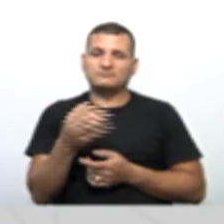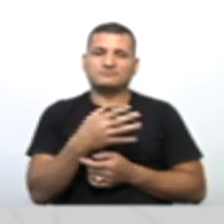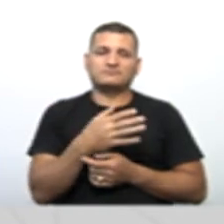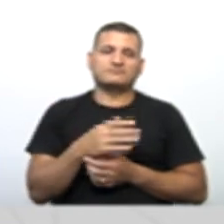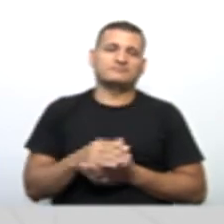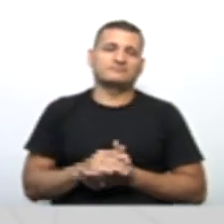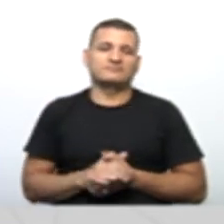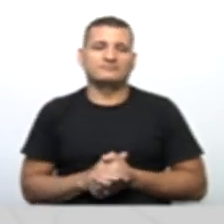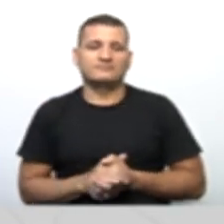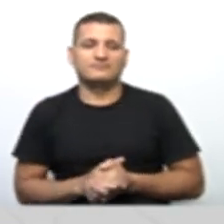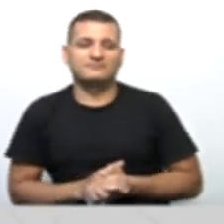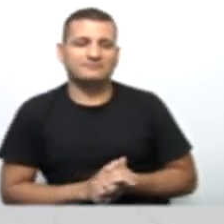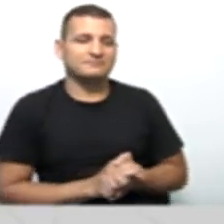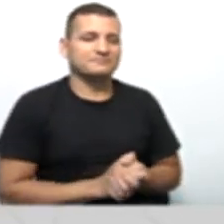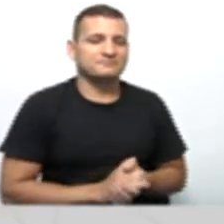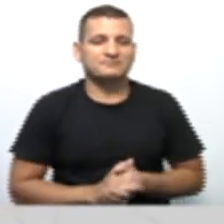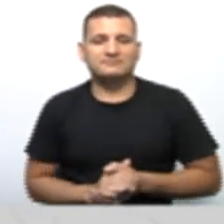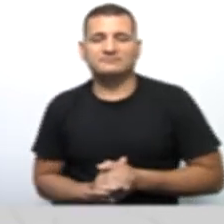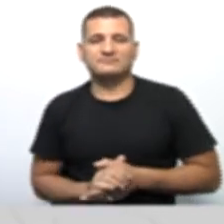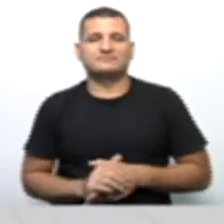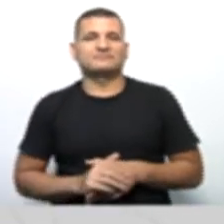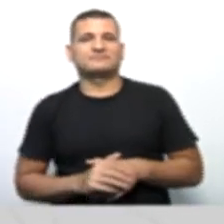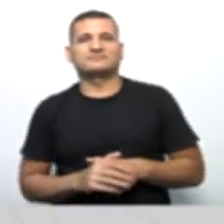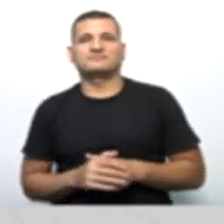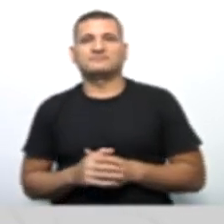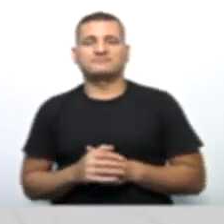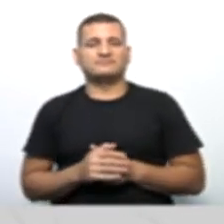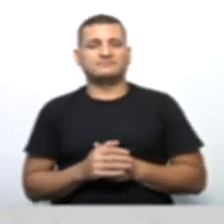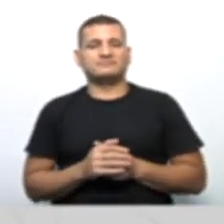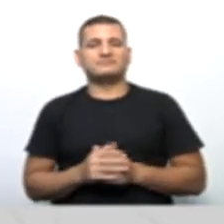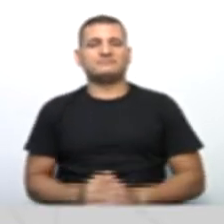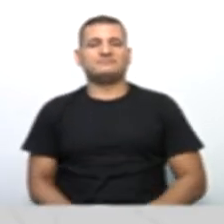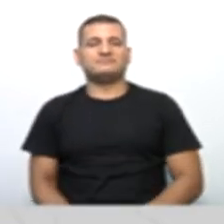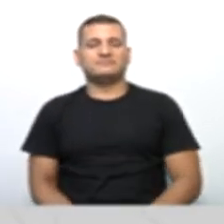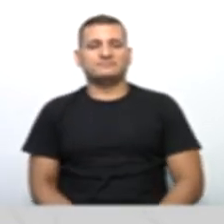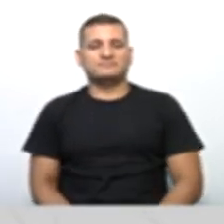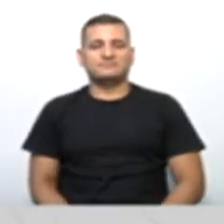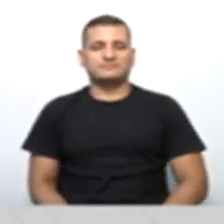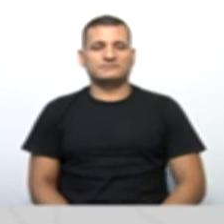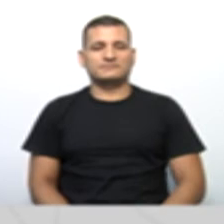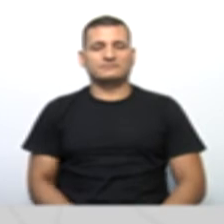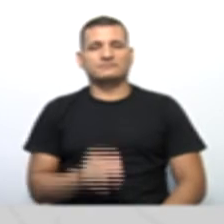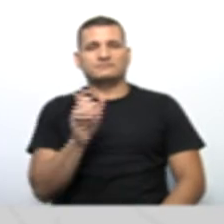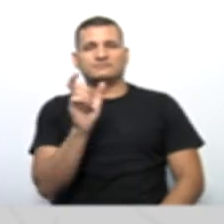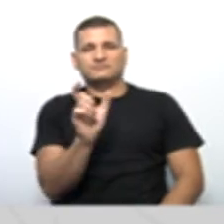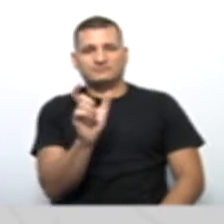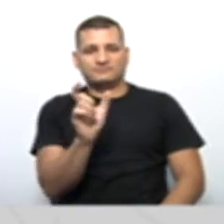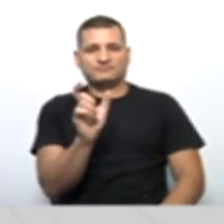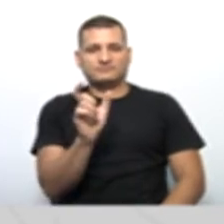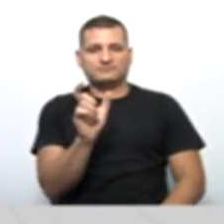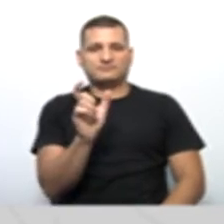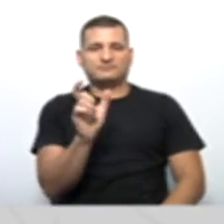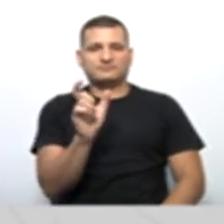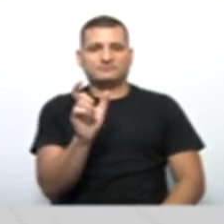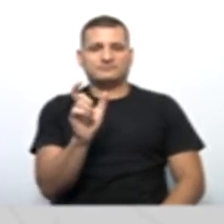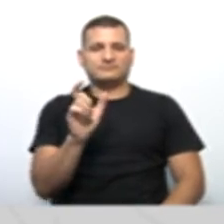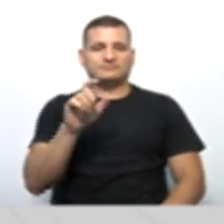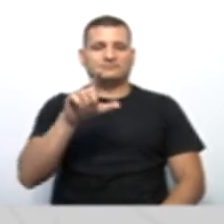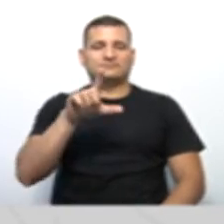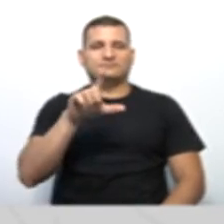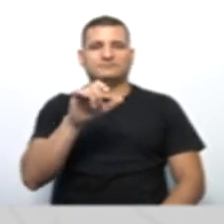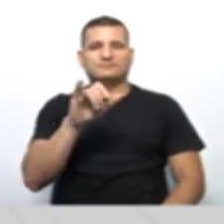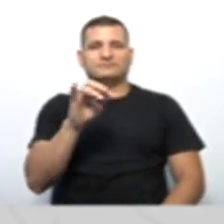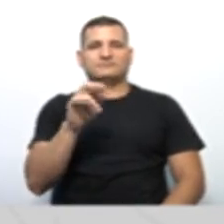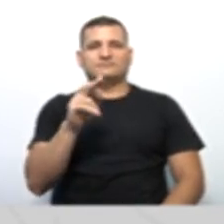para nós na área de desenvolvimento vai existe tão somente essas palavras gente legibilidade eleitor habilidades são palavras